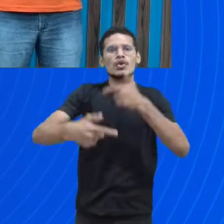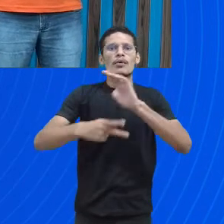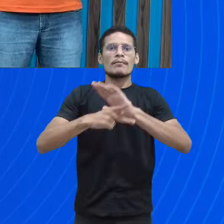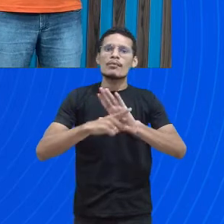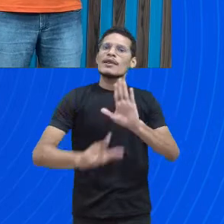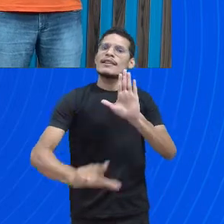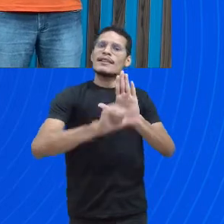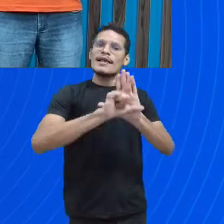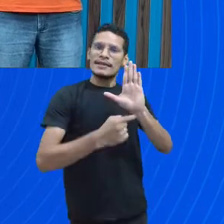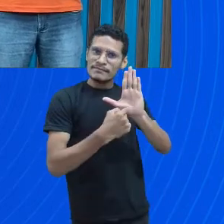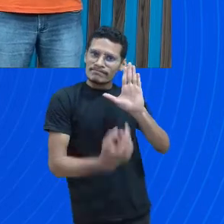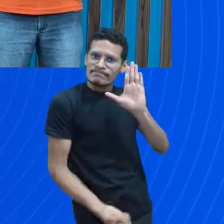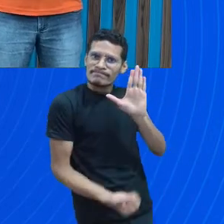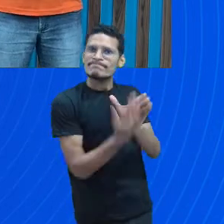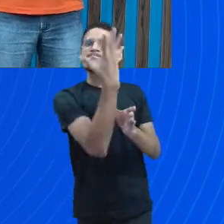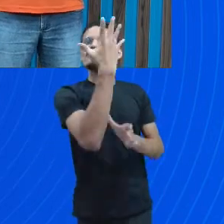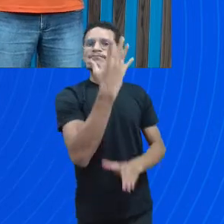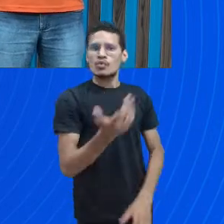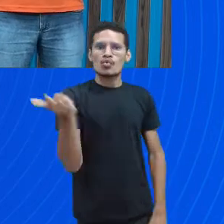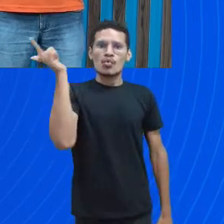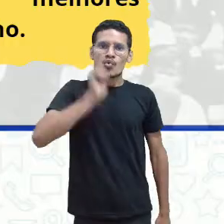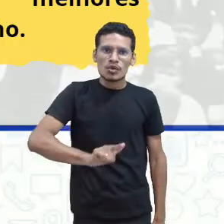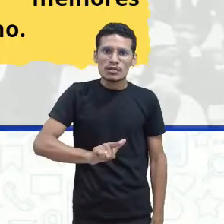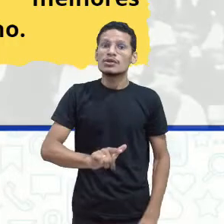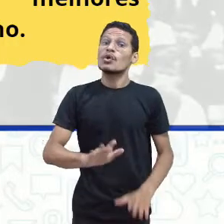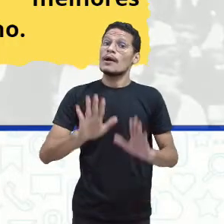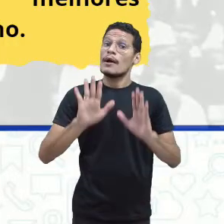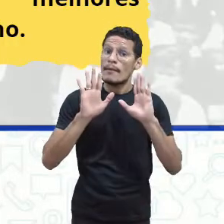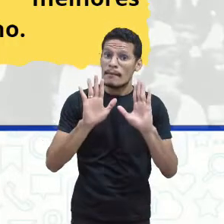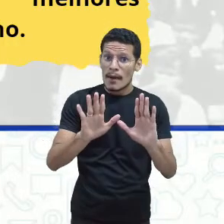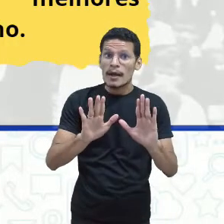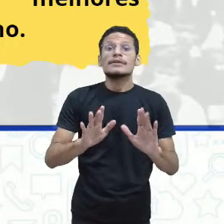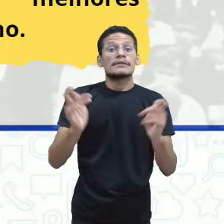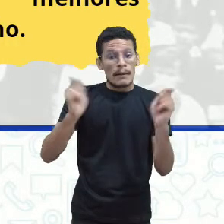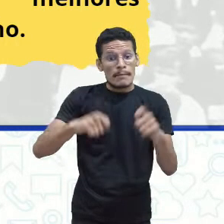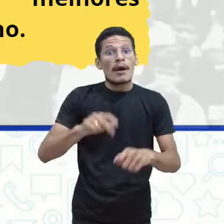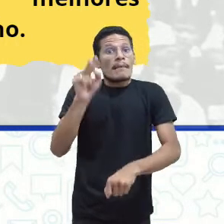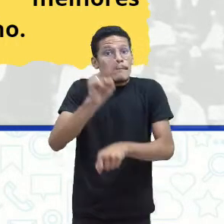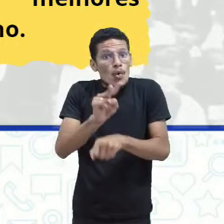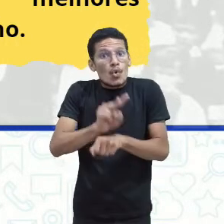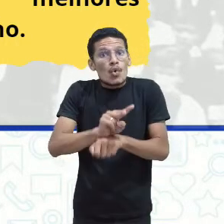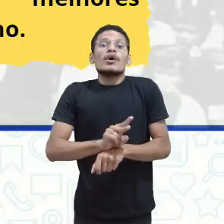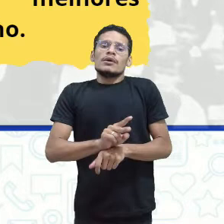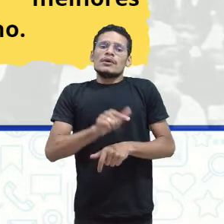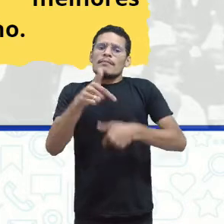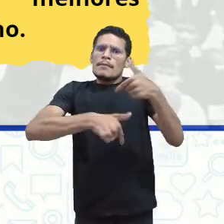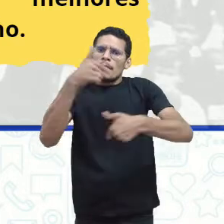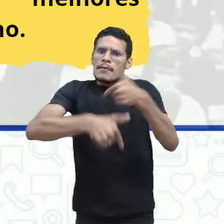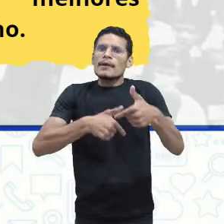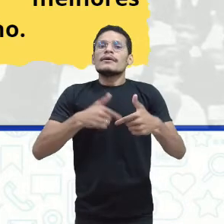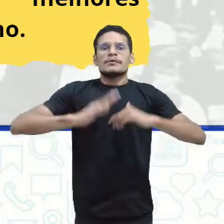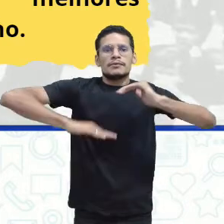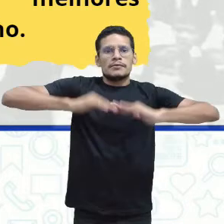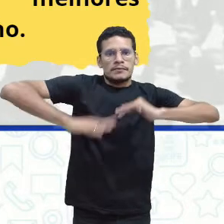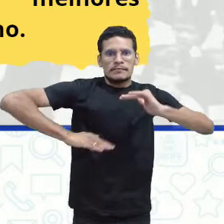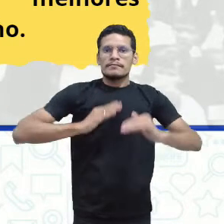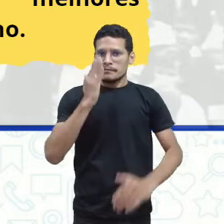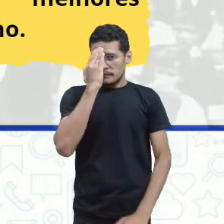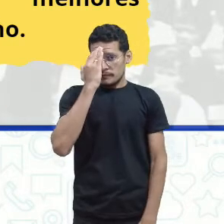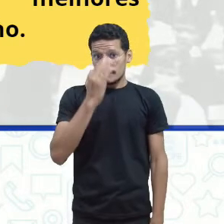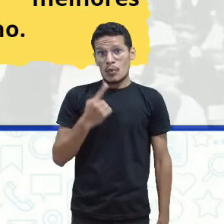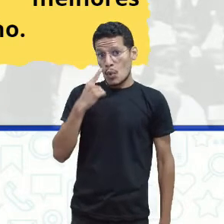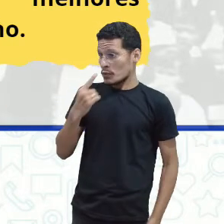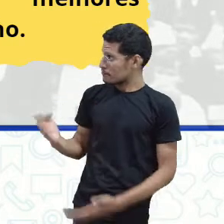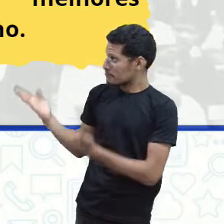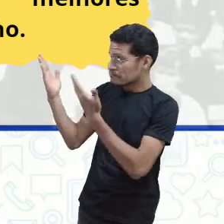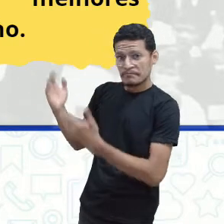de uma legislação que, né, acabou protegendo, garantindo melhores condições. Aí a gente tem essa imagem